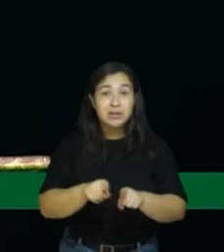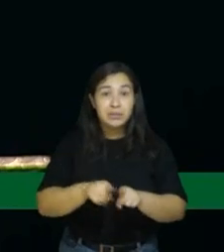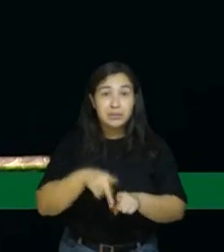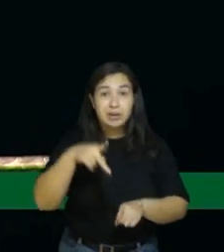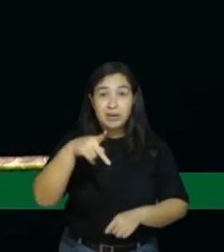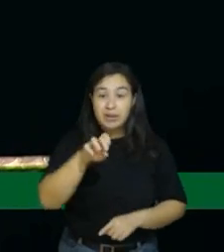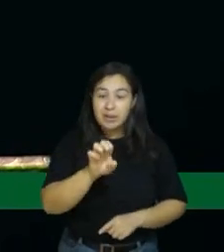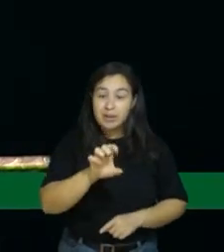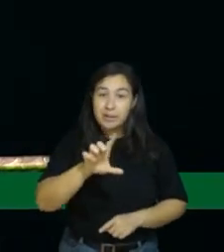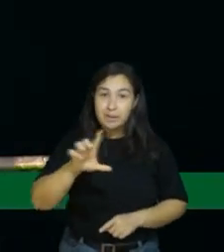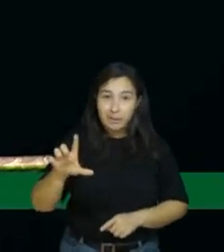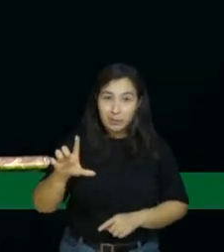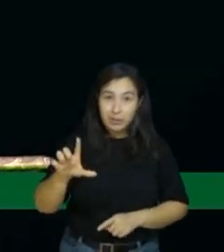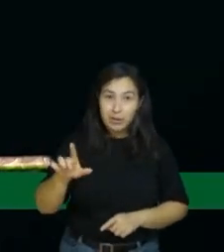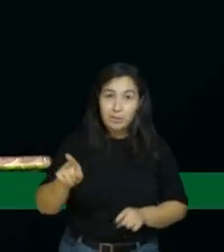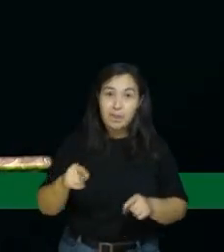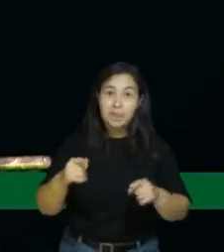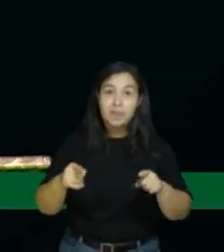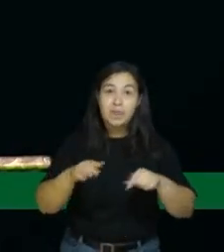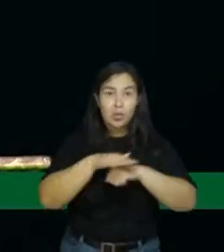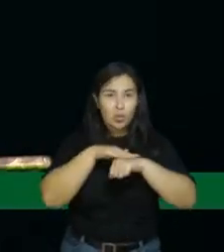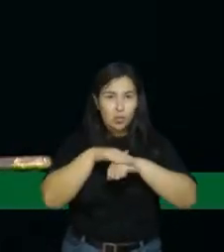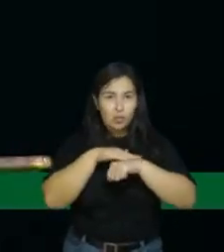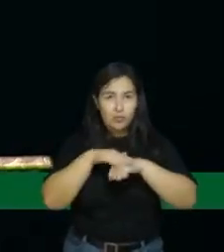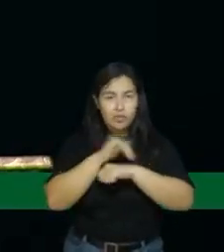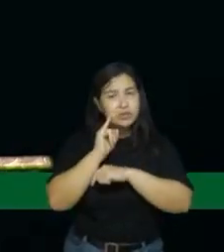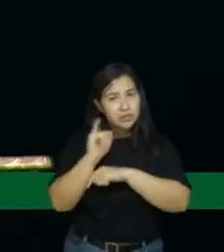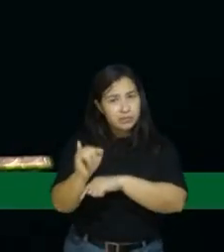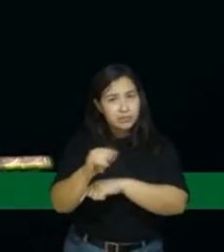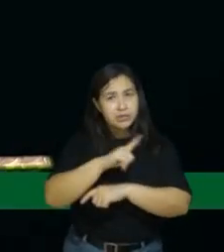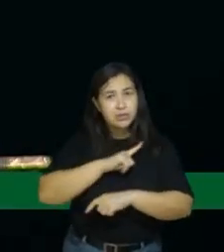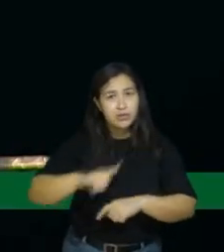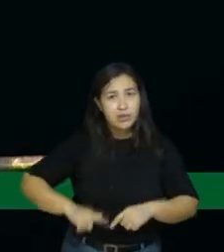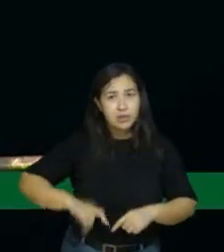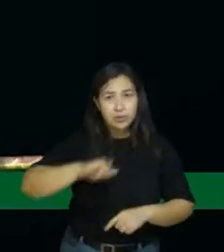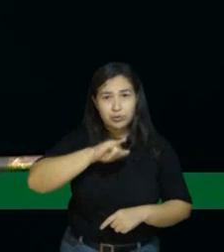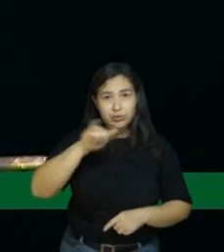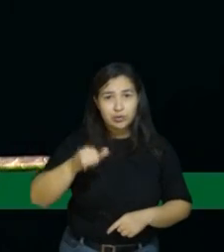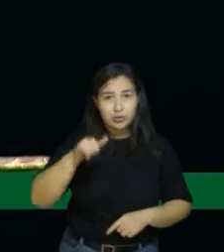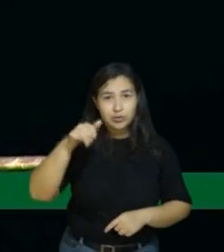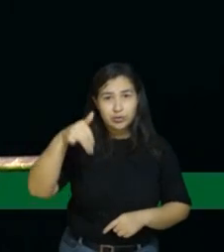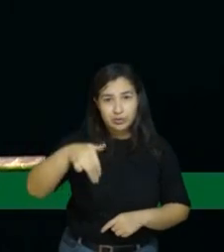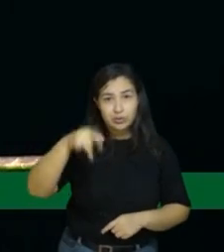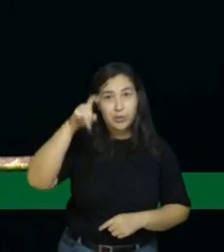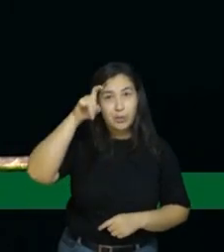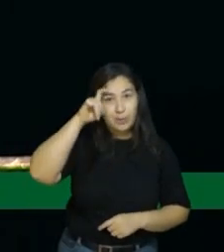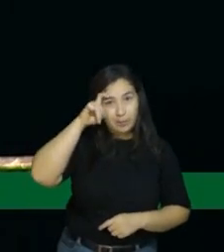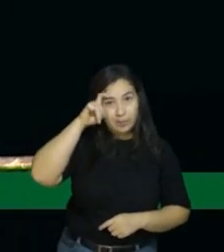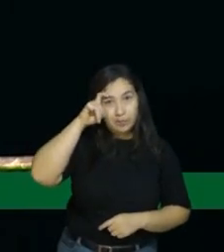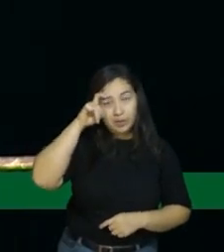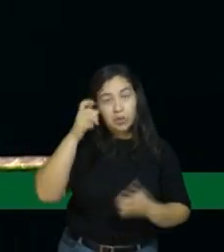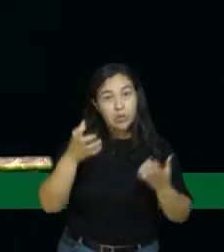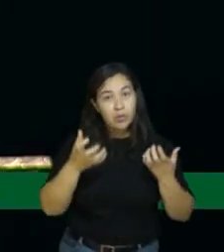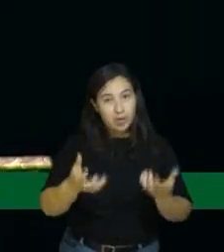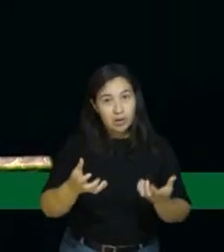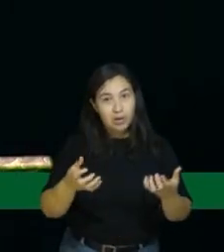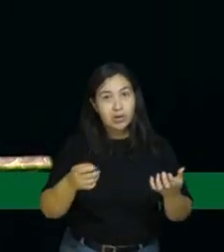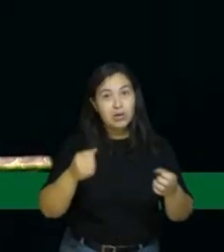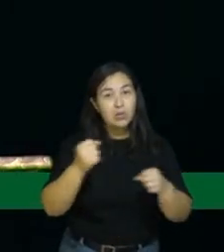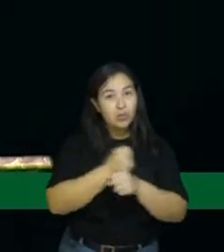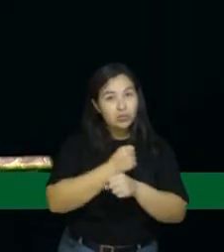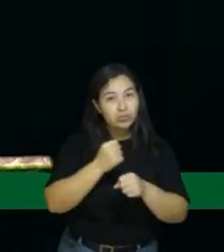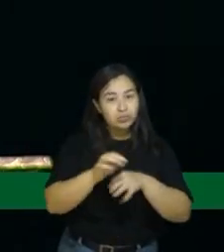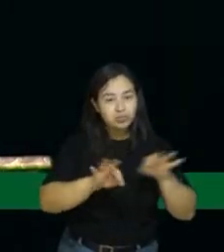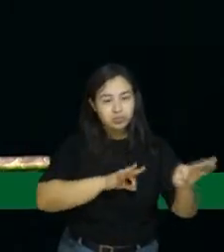conversa senhores deputados ao nosso Governador Jorginho que quer fazer o paradesporto construir essa política pública nós